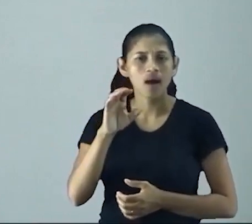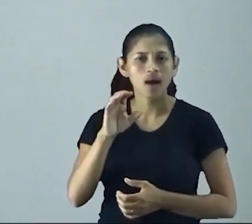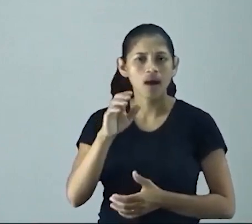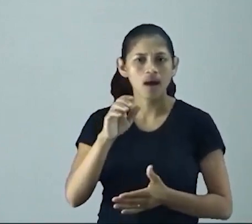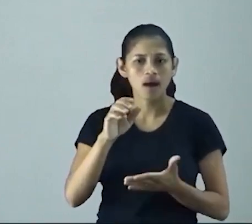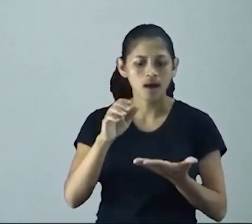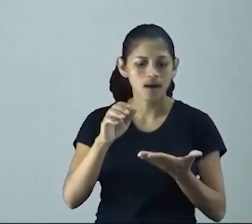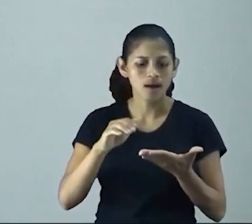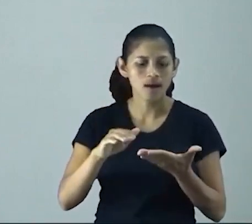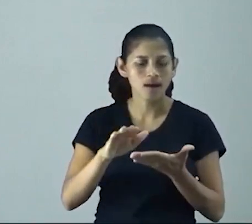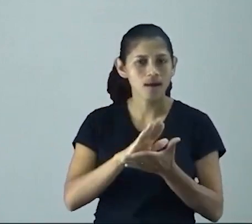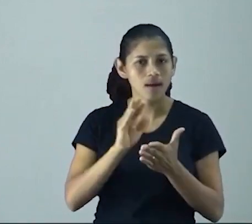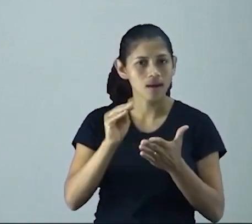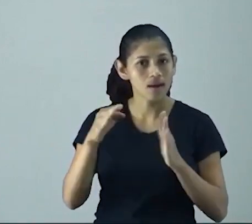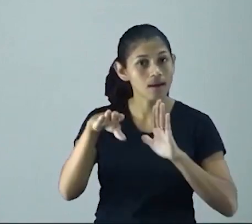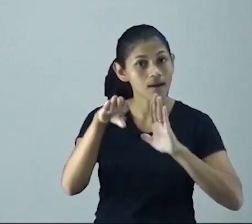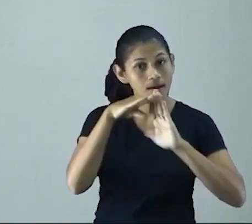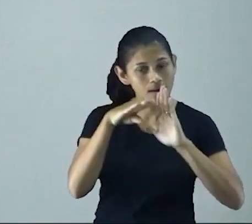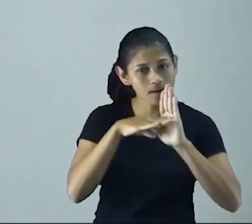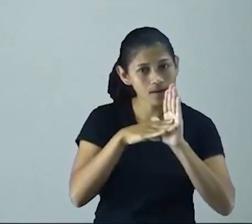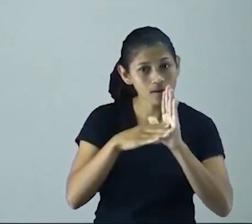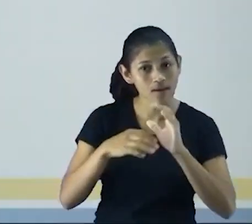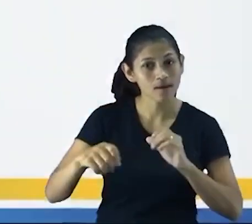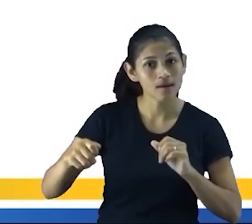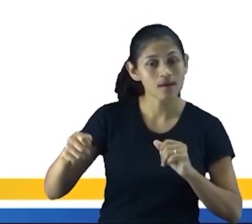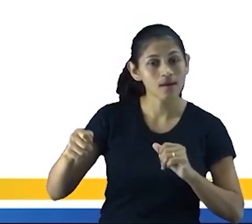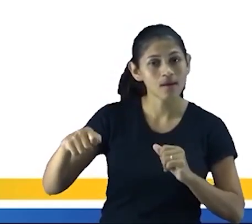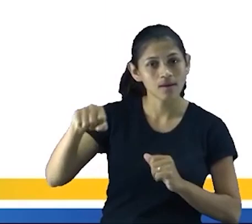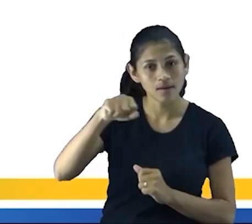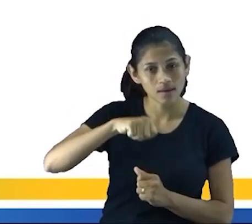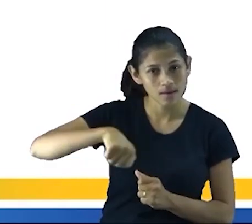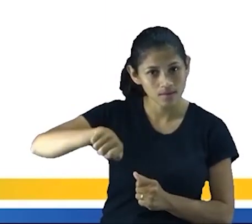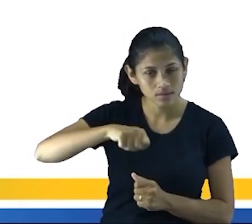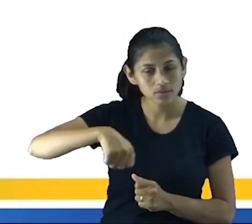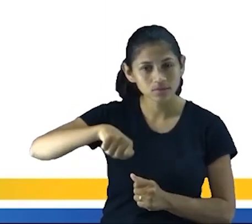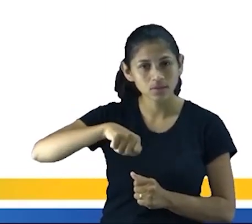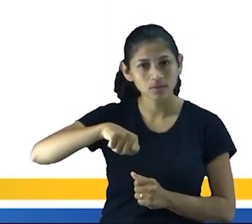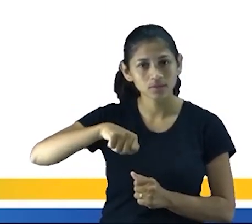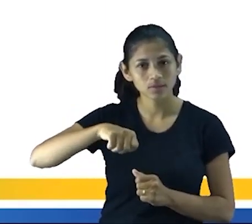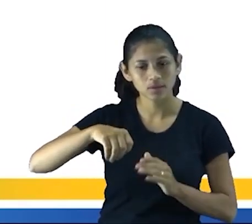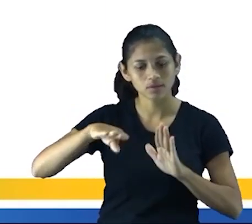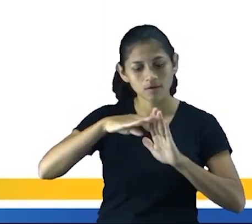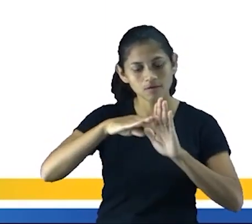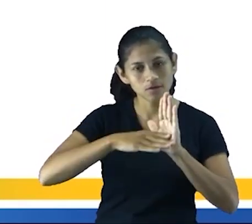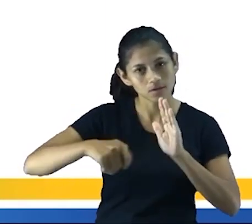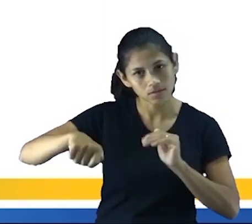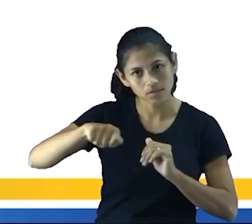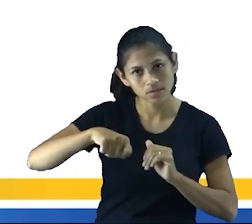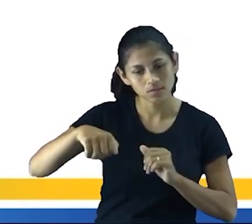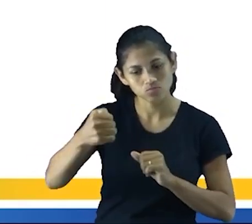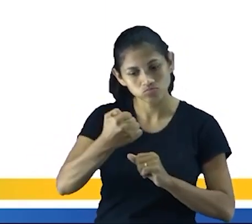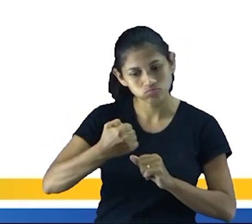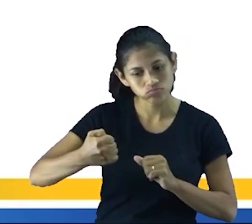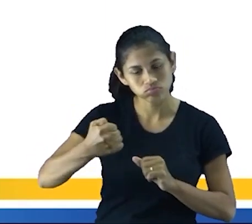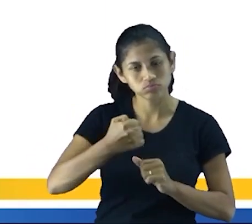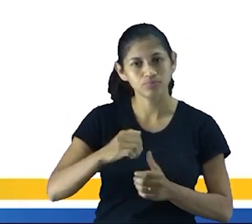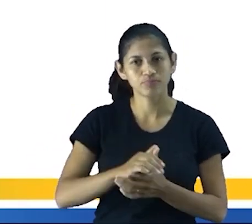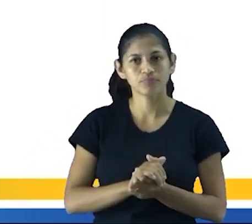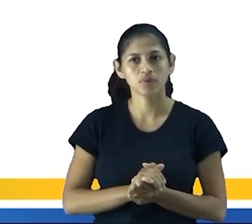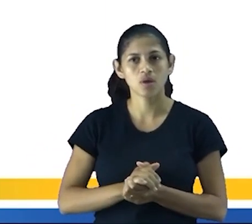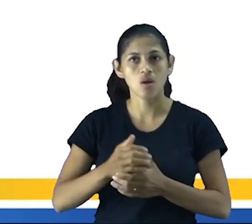os manuais de instrução, propagandas, enfim, né? Bulas de remédios, tá